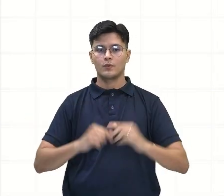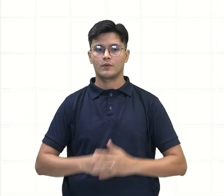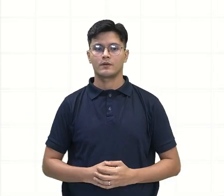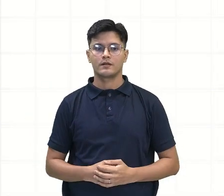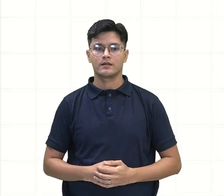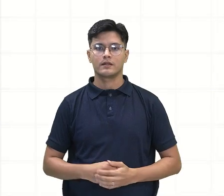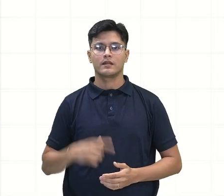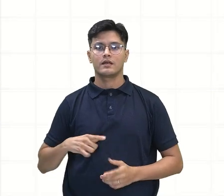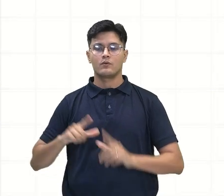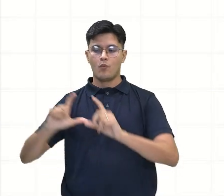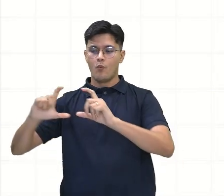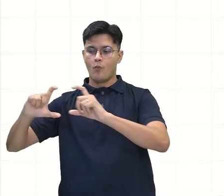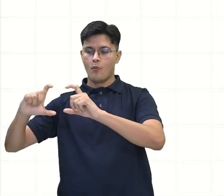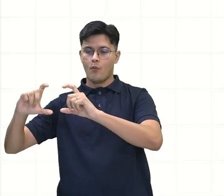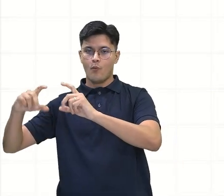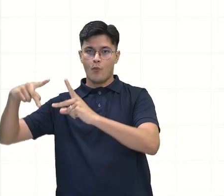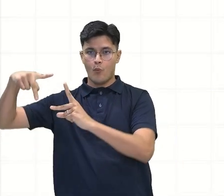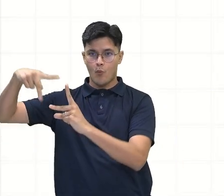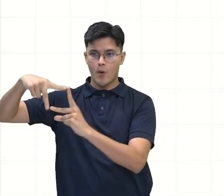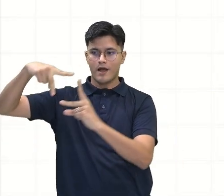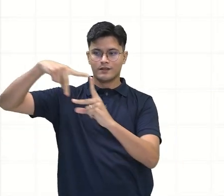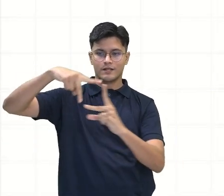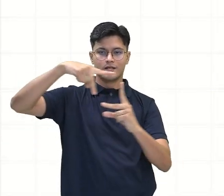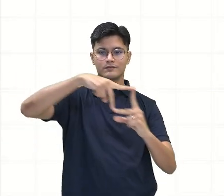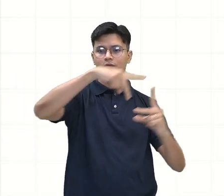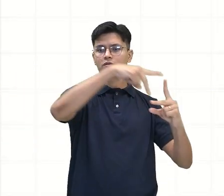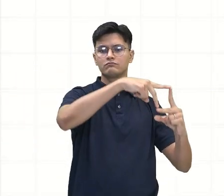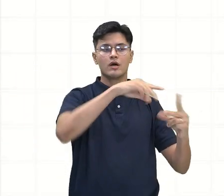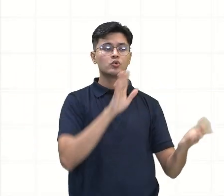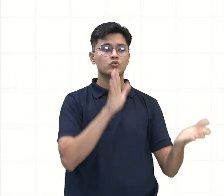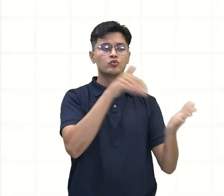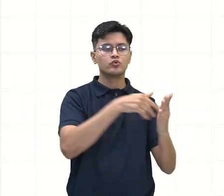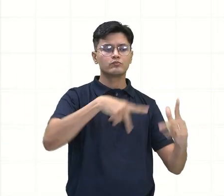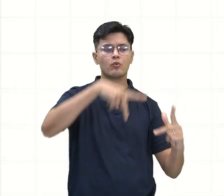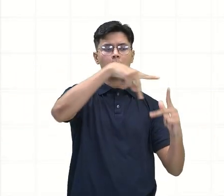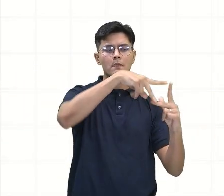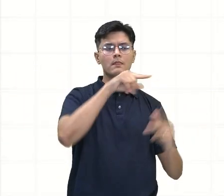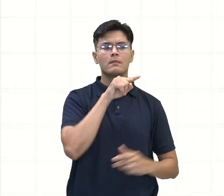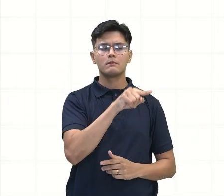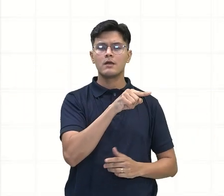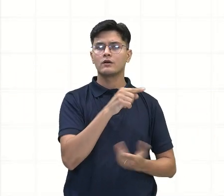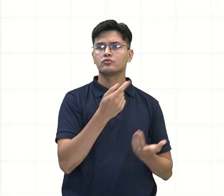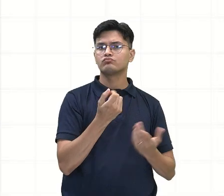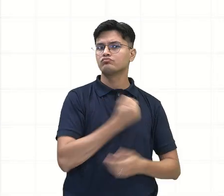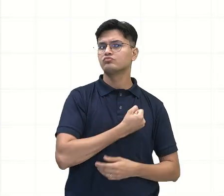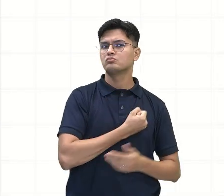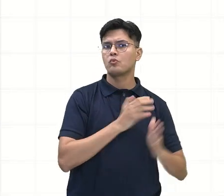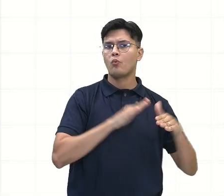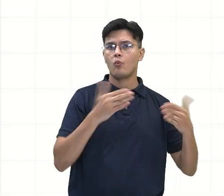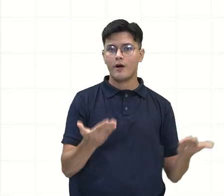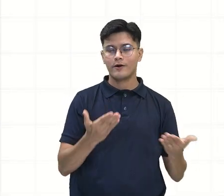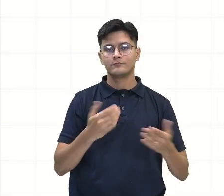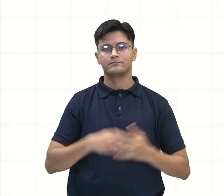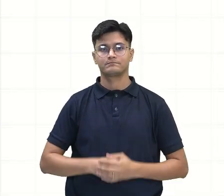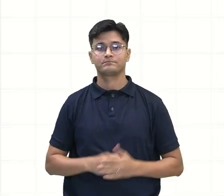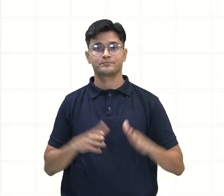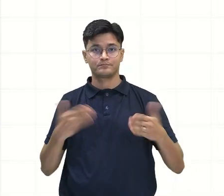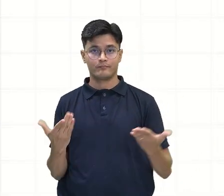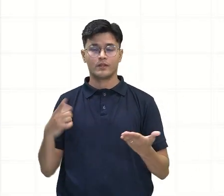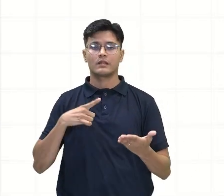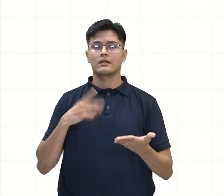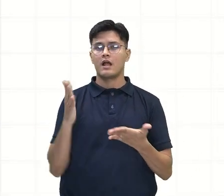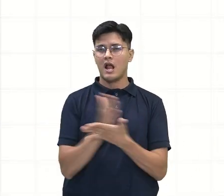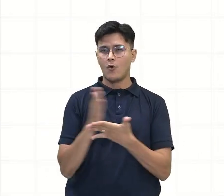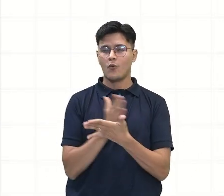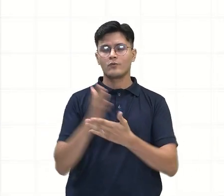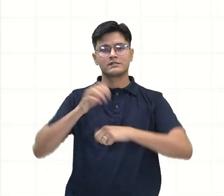último quadrado? E para isso ele vai dando algumas dicas, né? Vai te dando algumas operações.